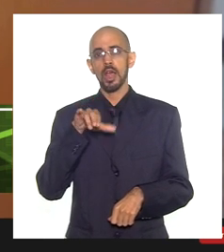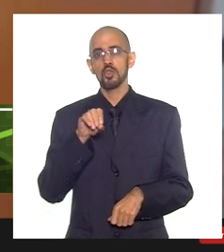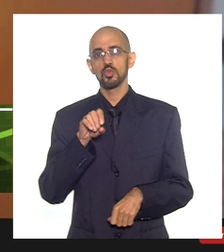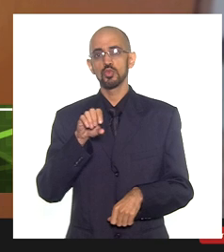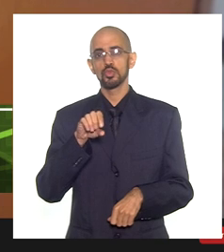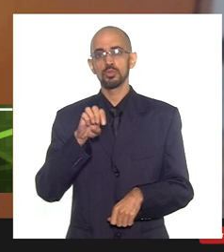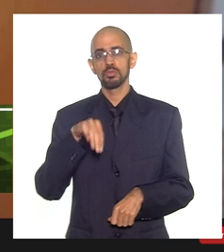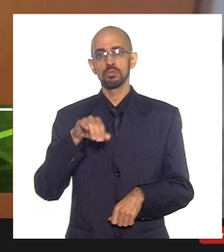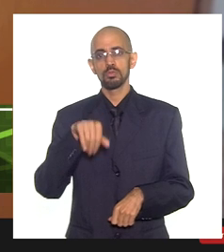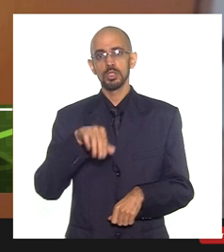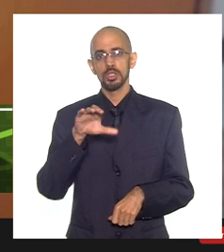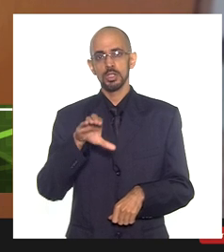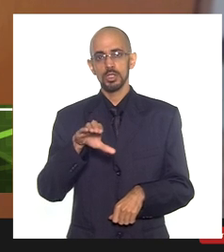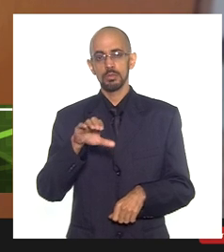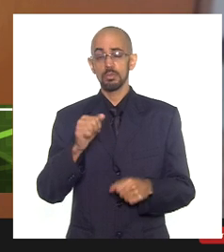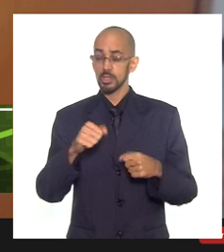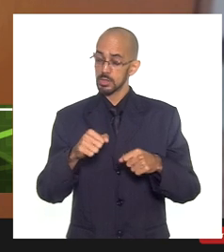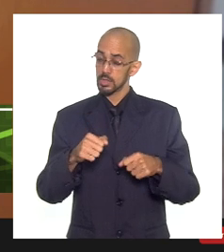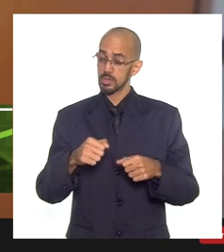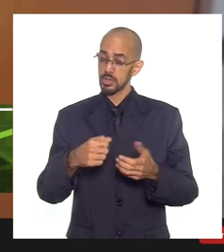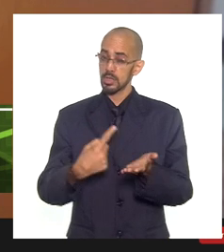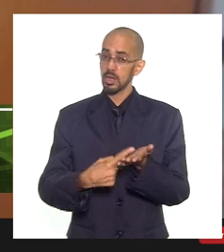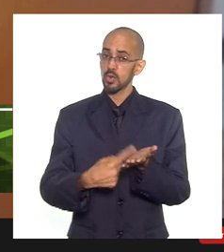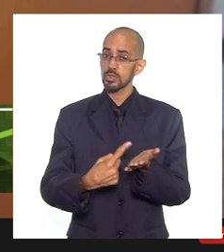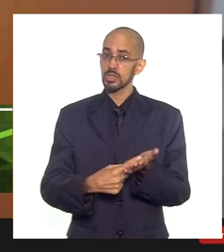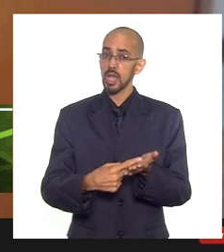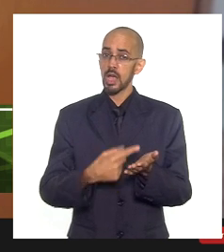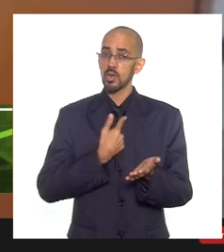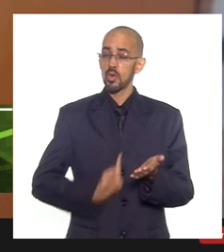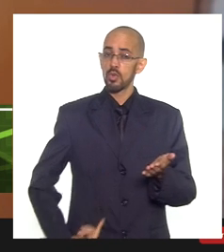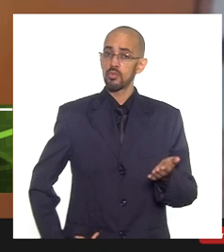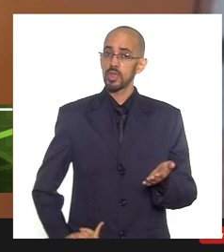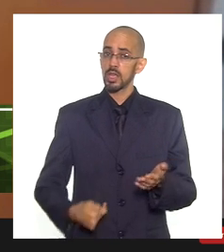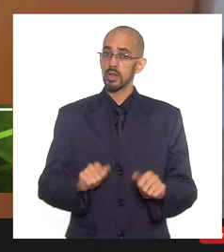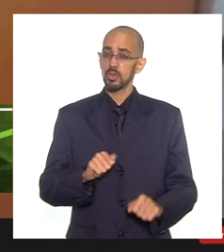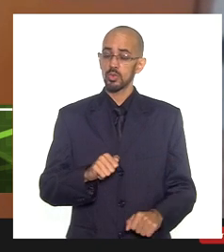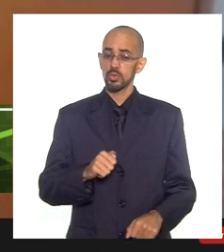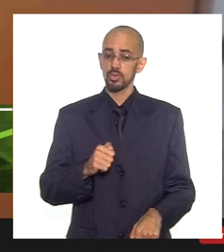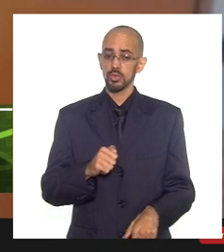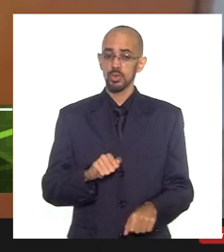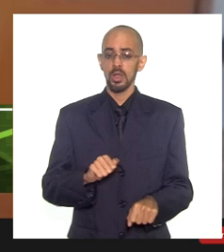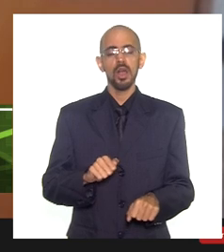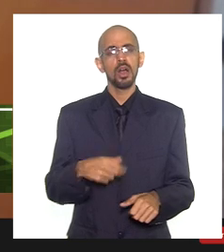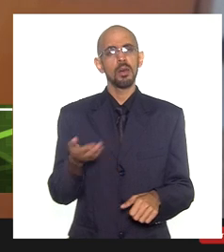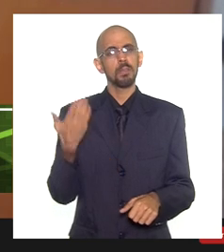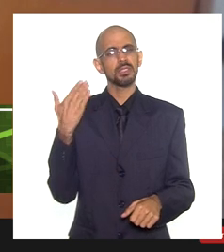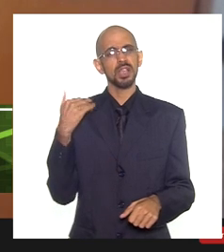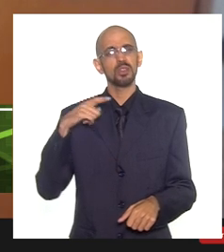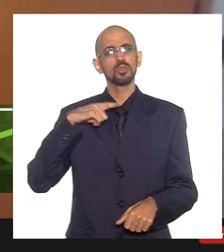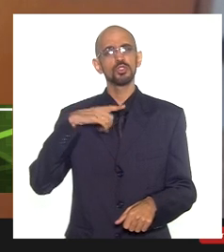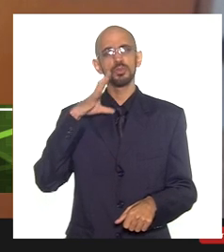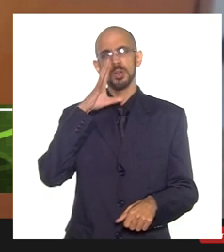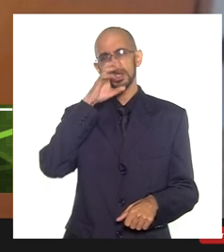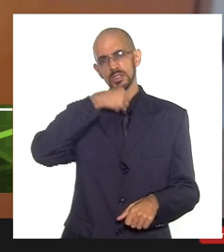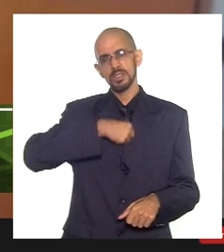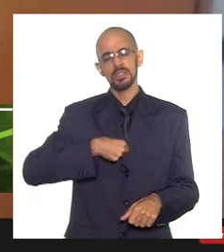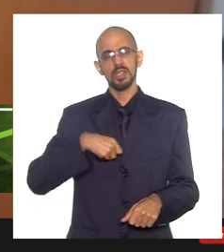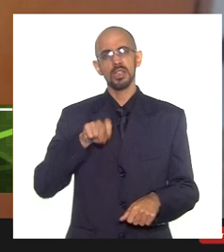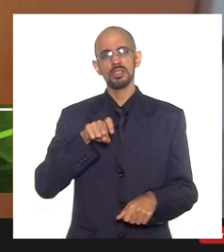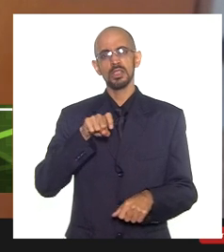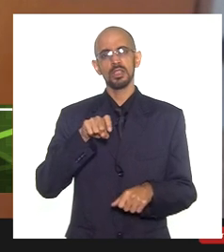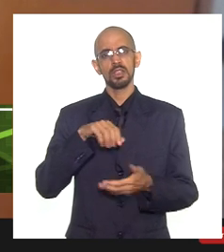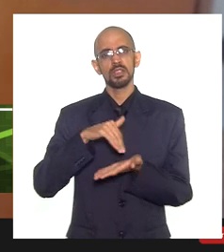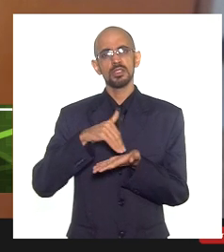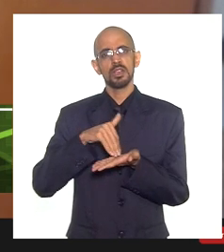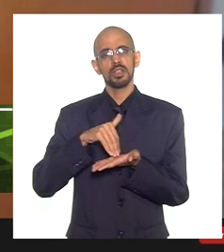e seja negociado com o governo é uma uma resistência que existia que eu acho que agora não existe mais é da secretaria de fazenda